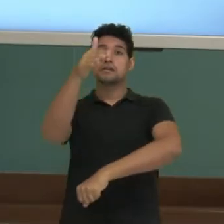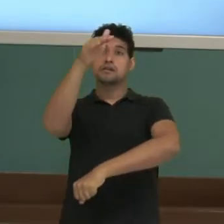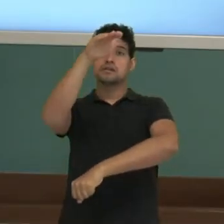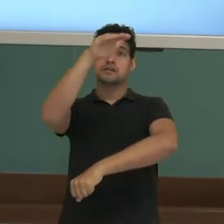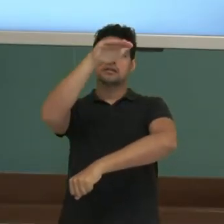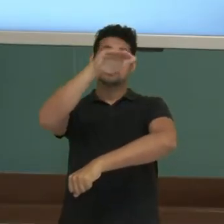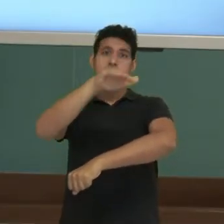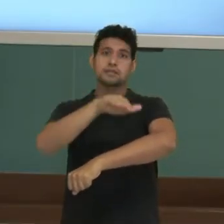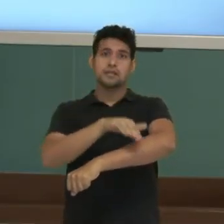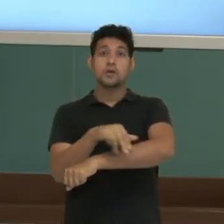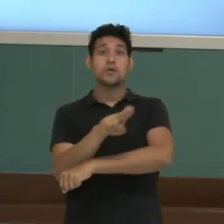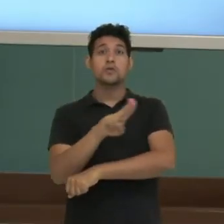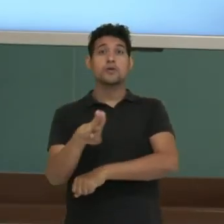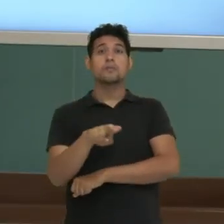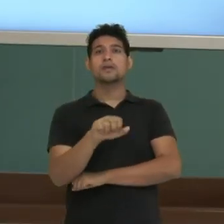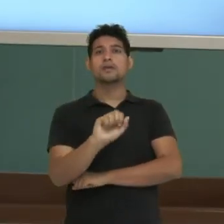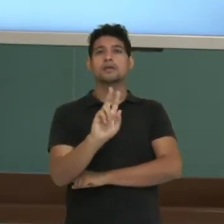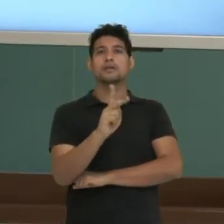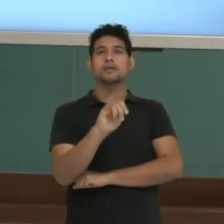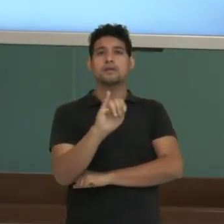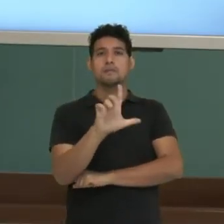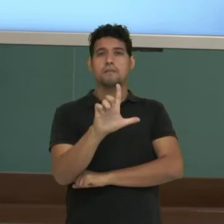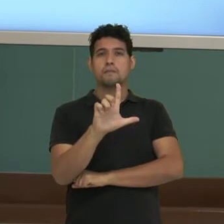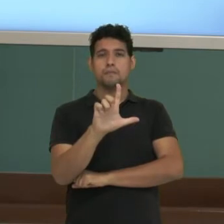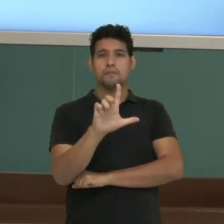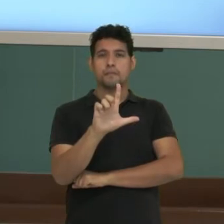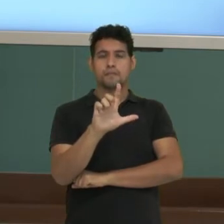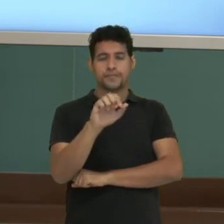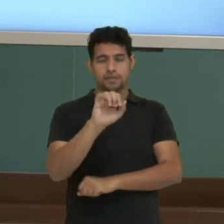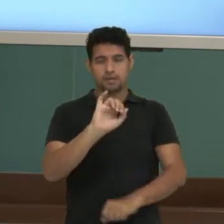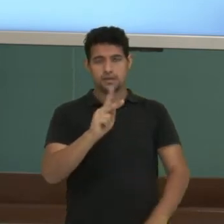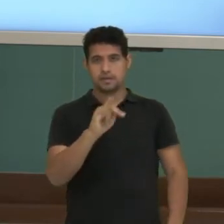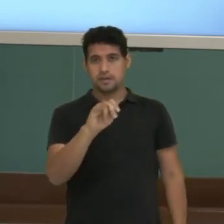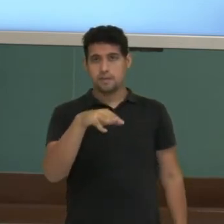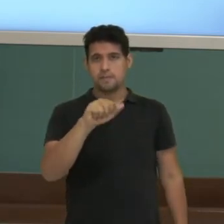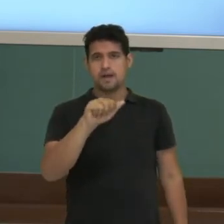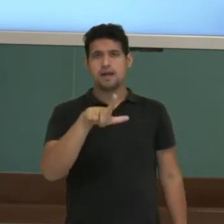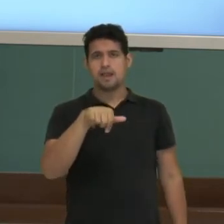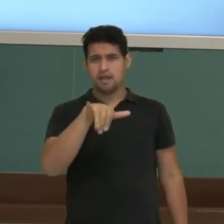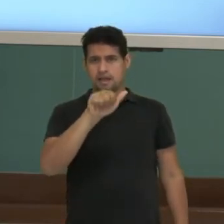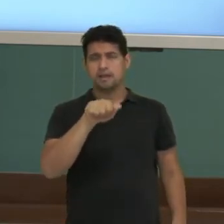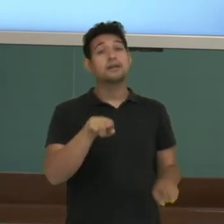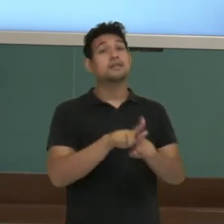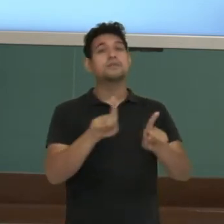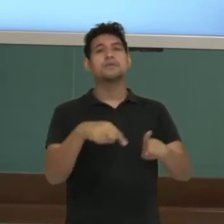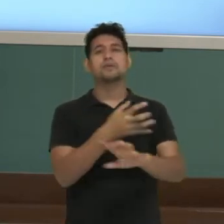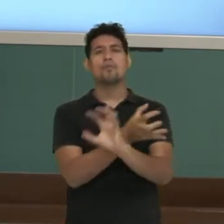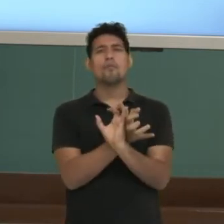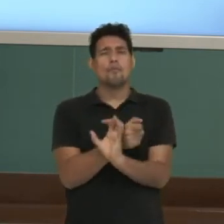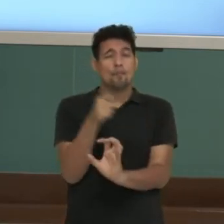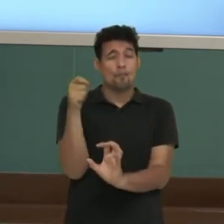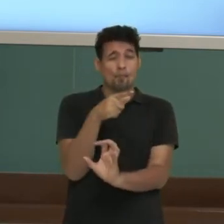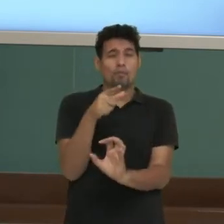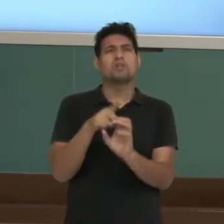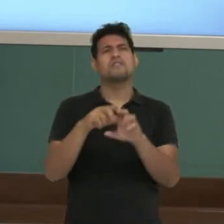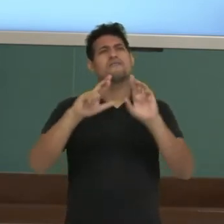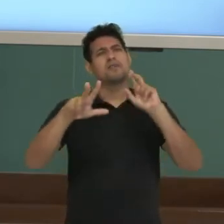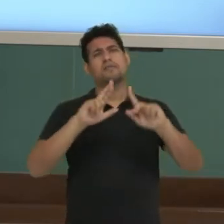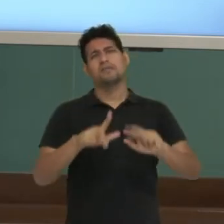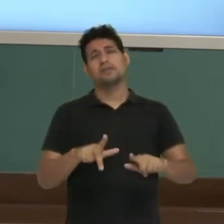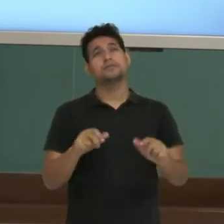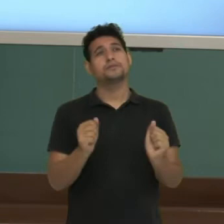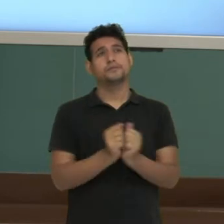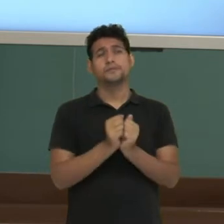do planeta, e logo em seguida temos um deserto. Todas essas relações podem ser enfocadas dos mais variados